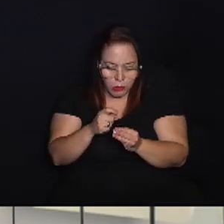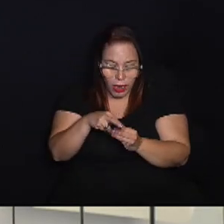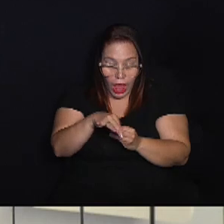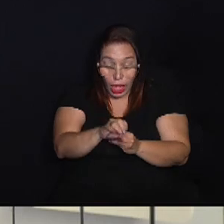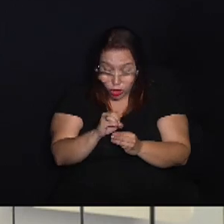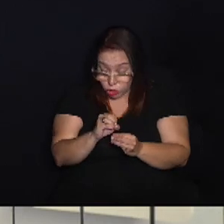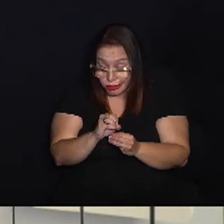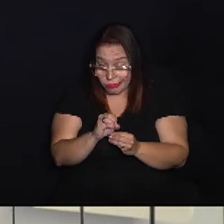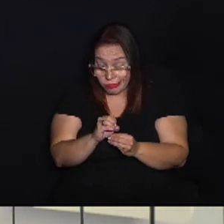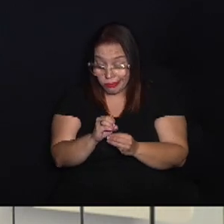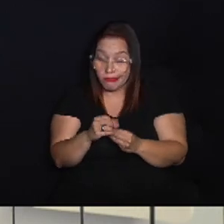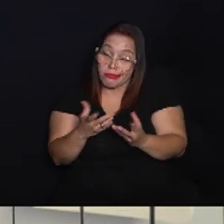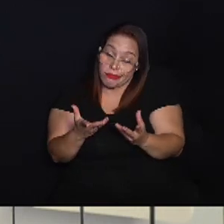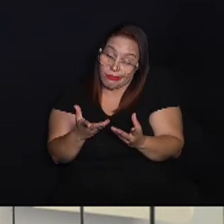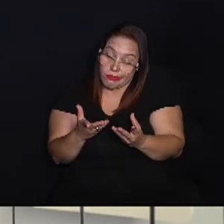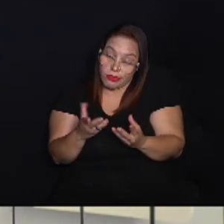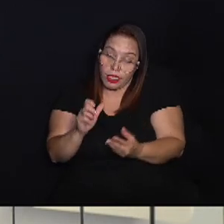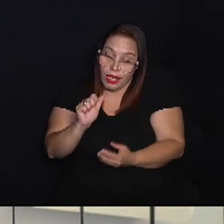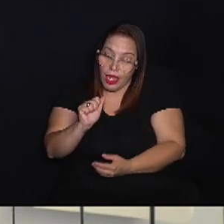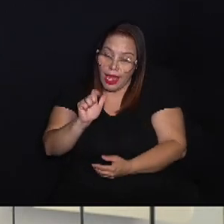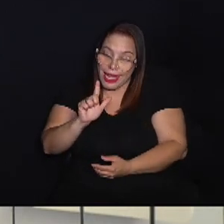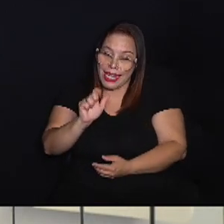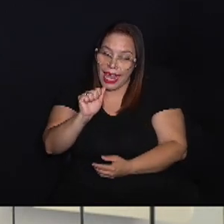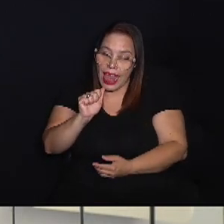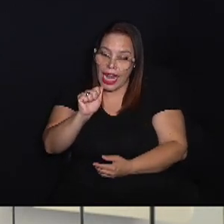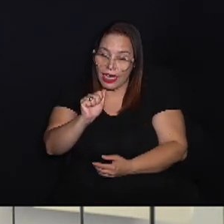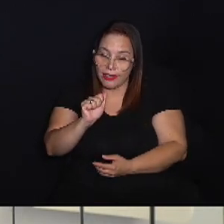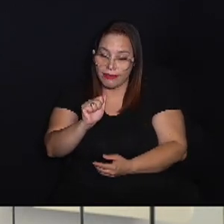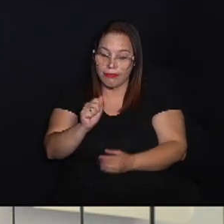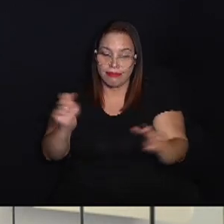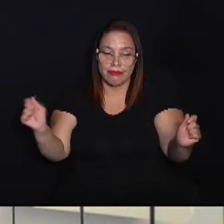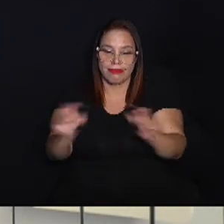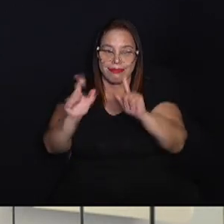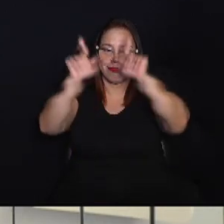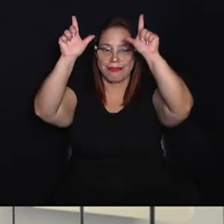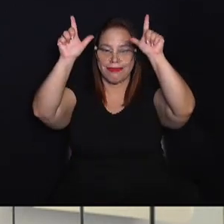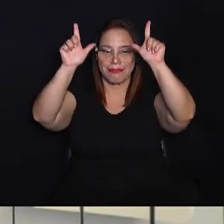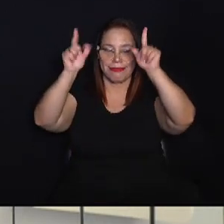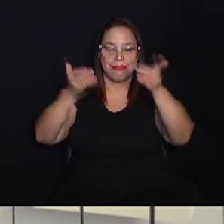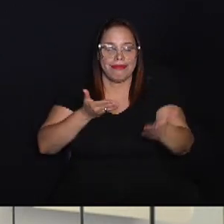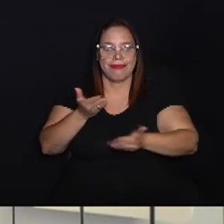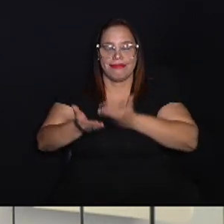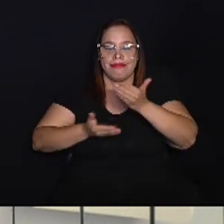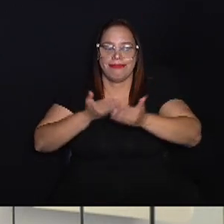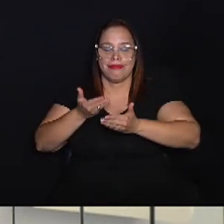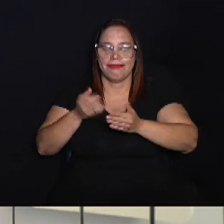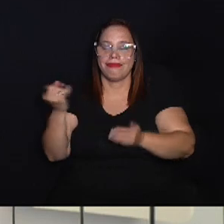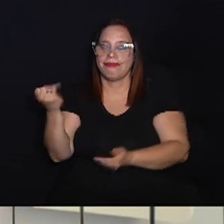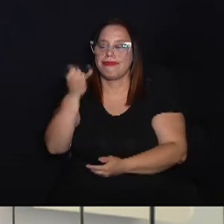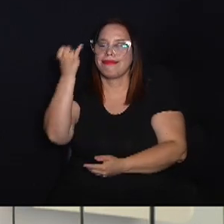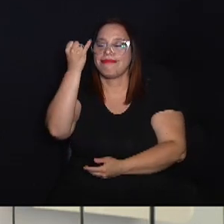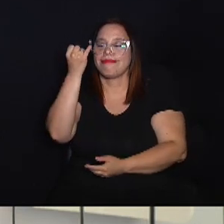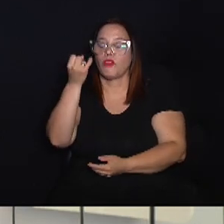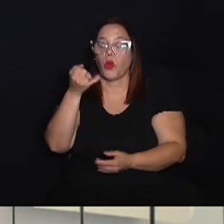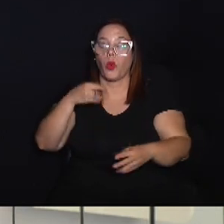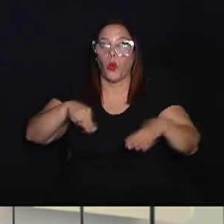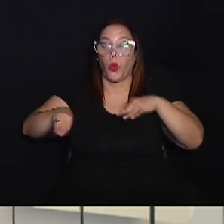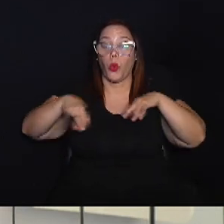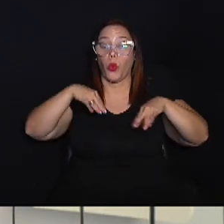da cidade, a ACLA ainda se destaca por promover importantes